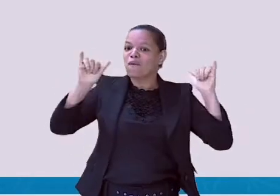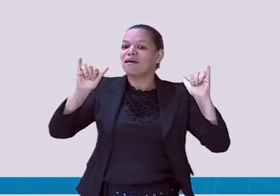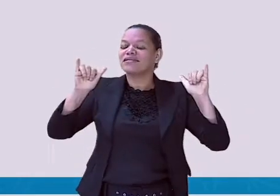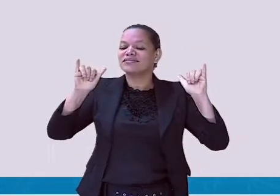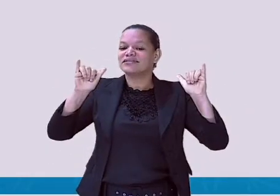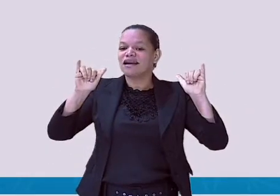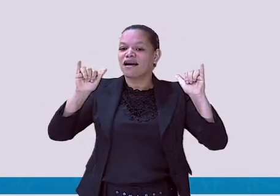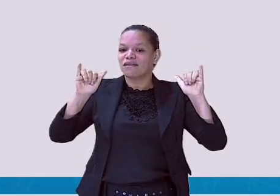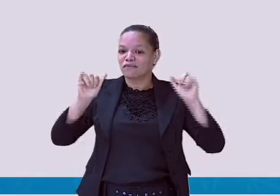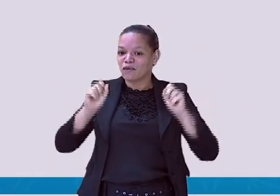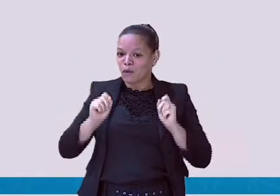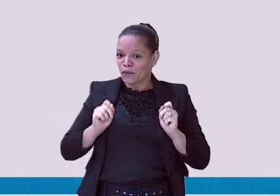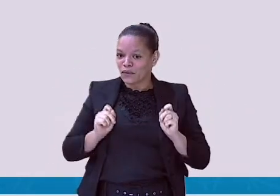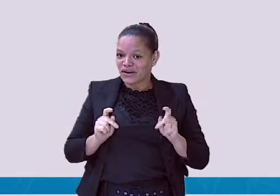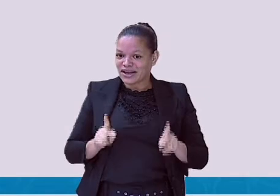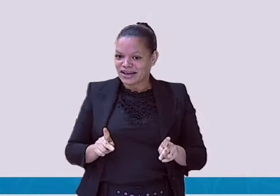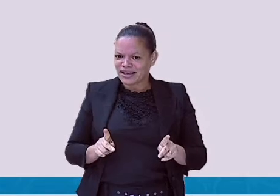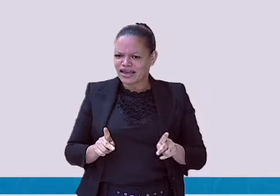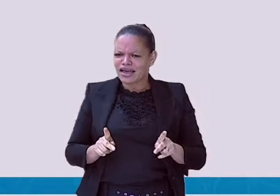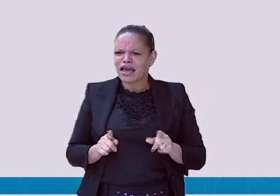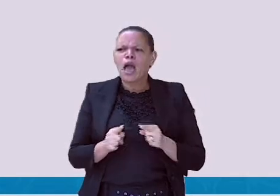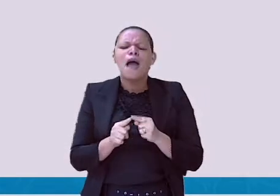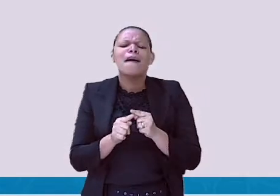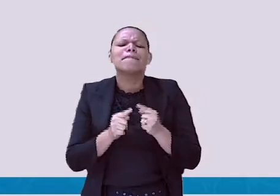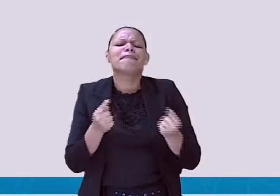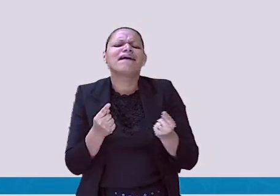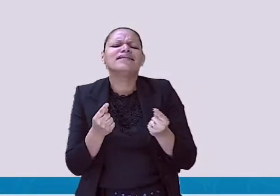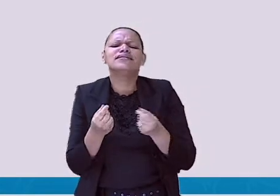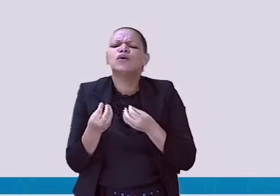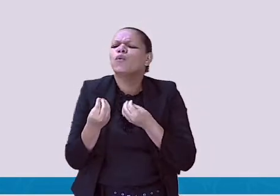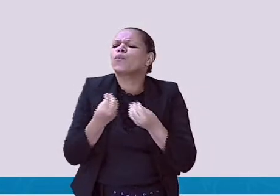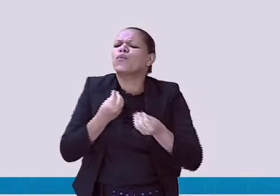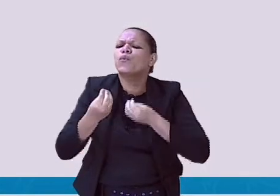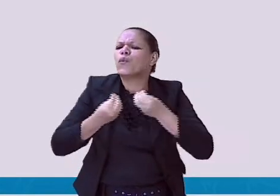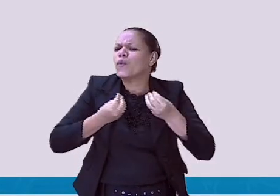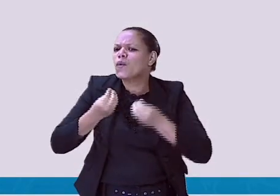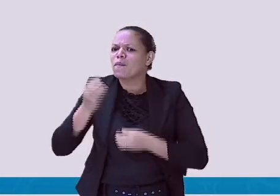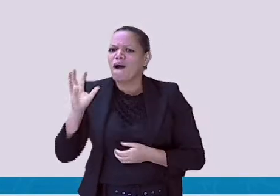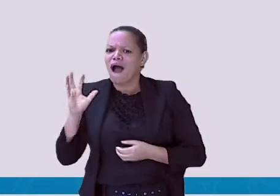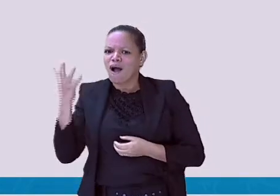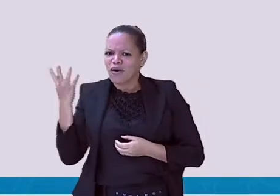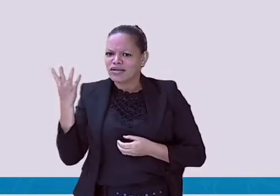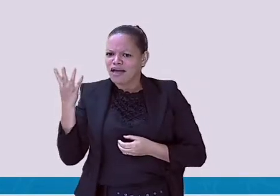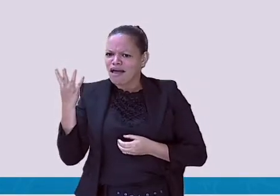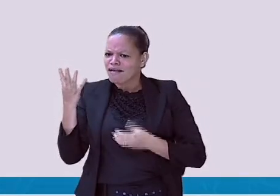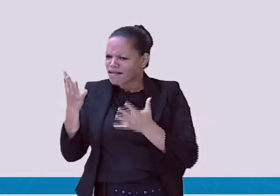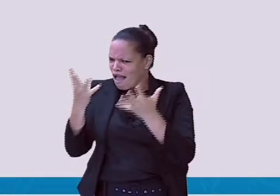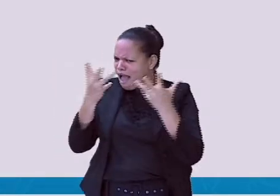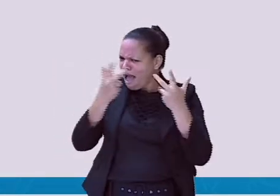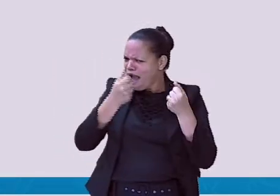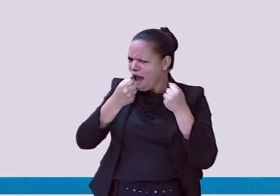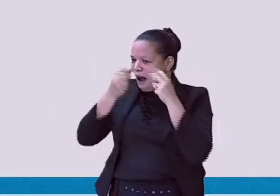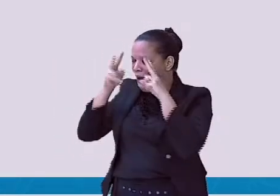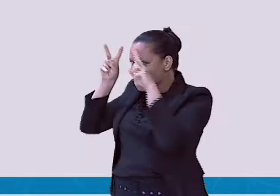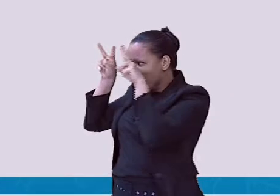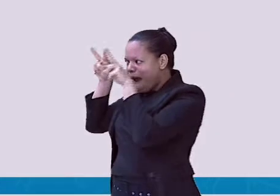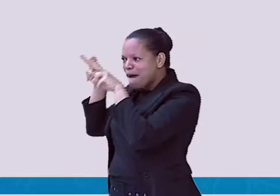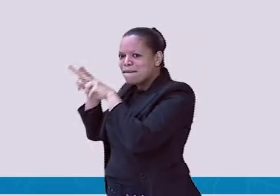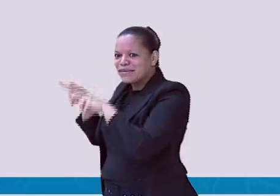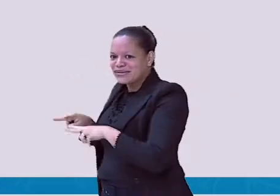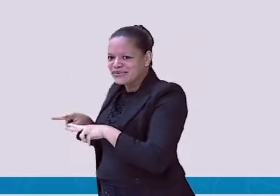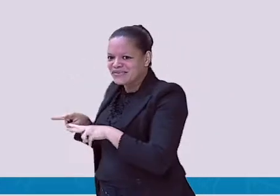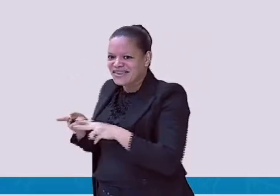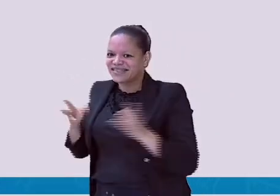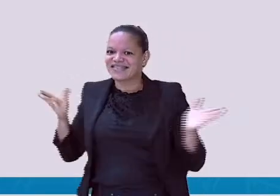sobre o nascimento das tartarugas marinhas. Vamos fazer, como é do nosso hábito,